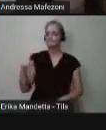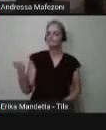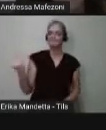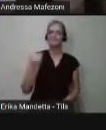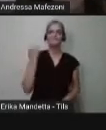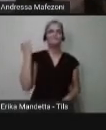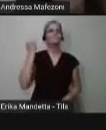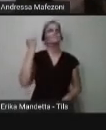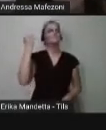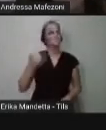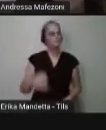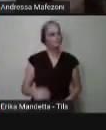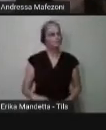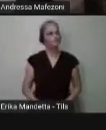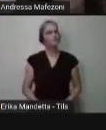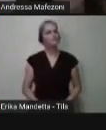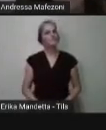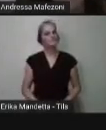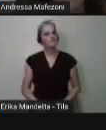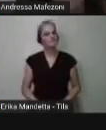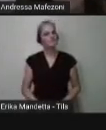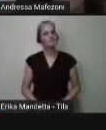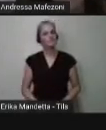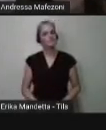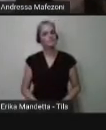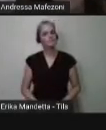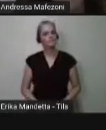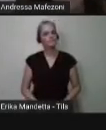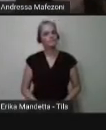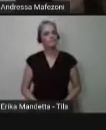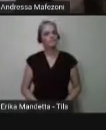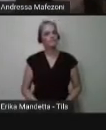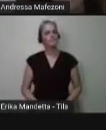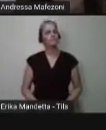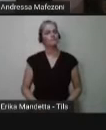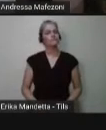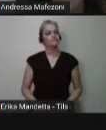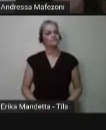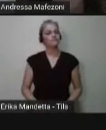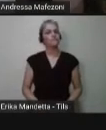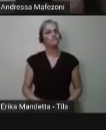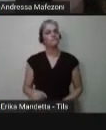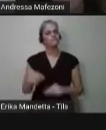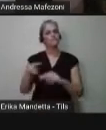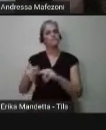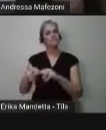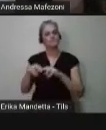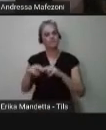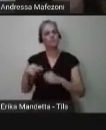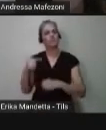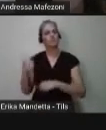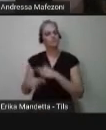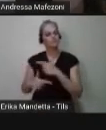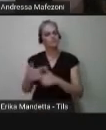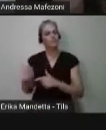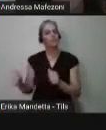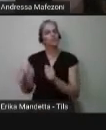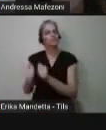meio desse trabalho colaborativo coletivo, quando a gente presencia, né, o momento em